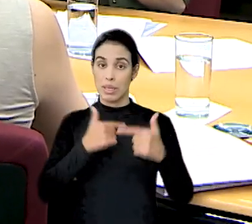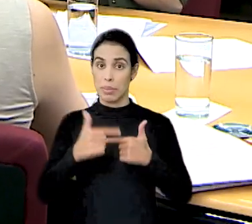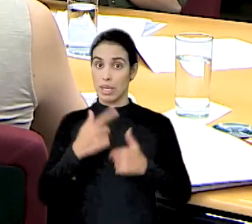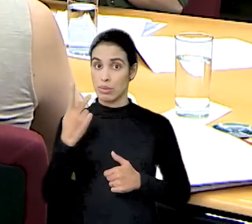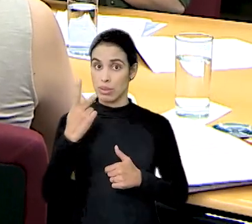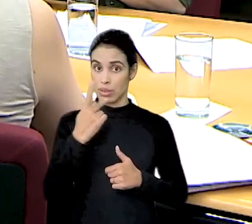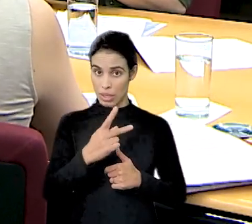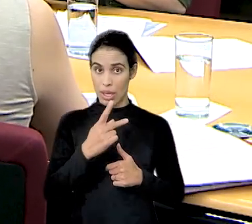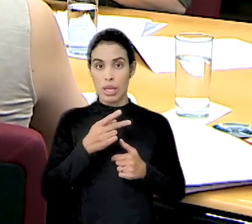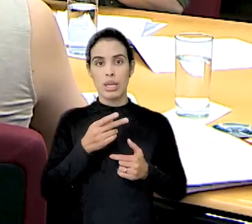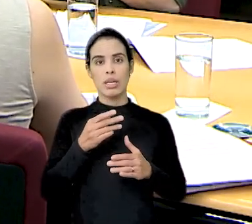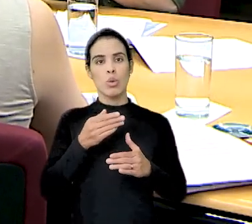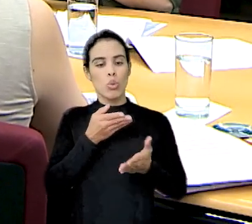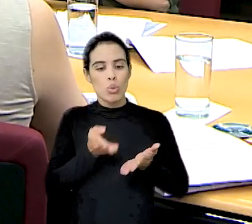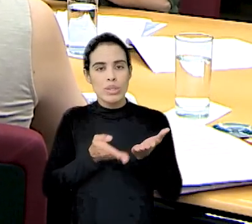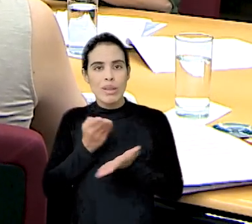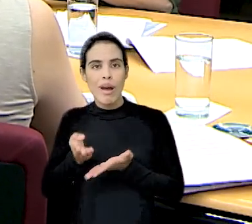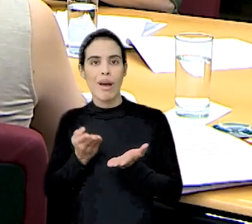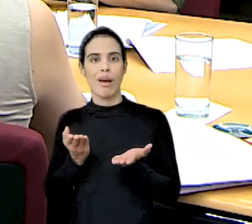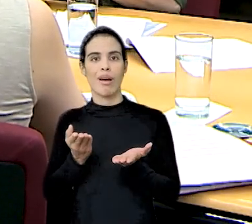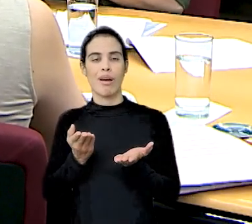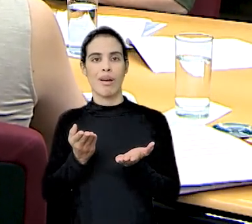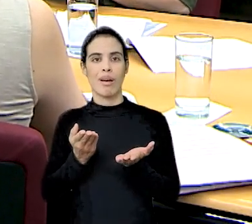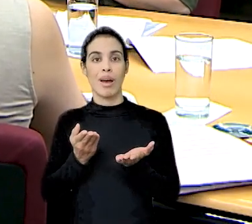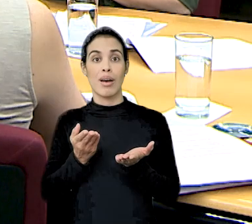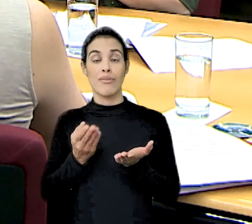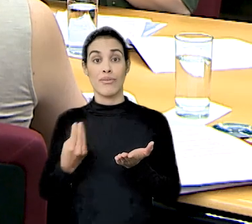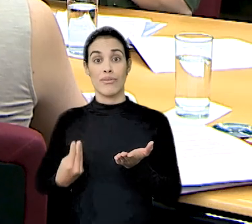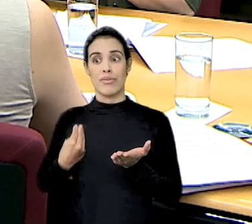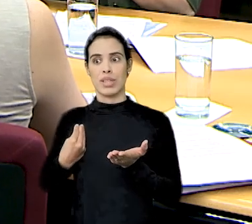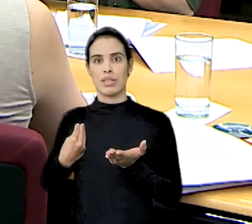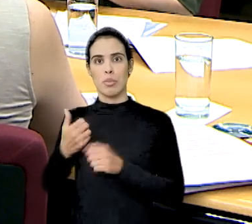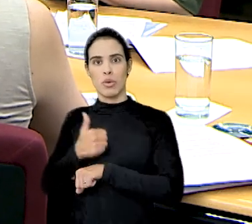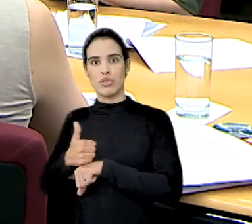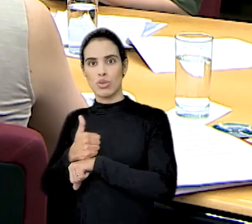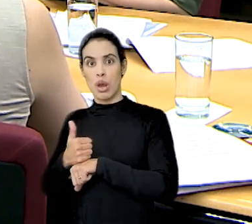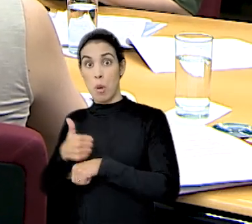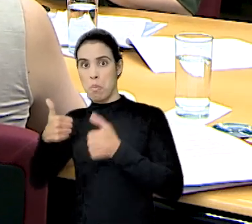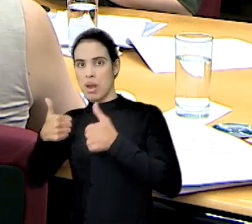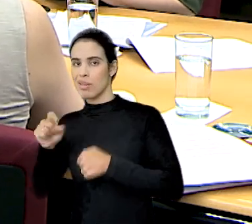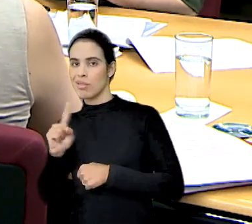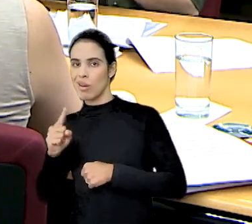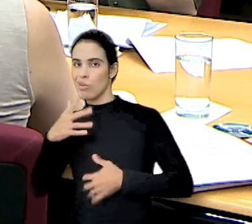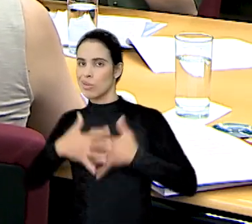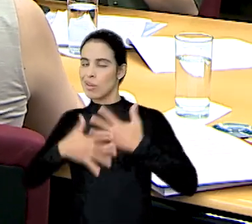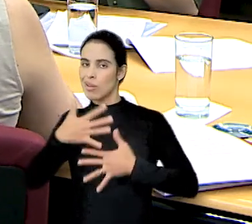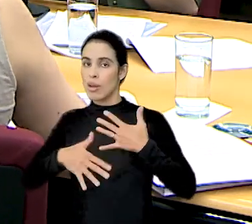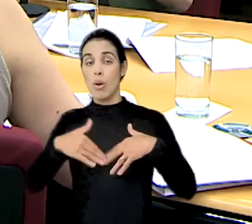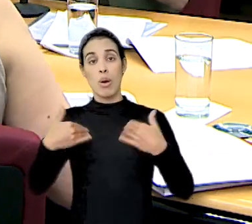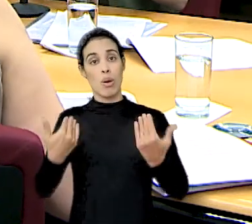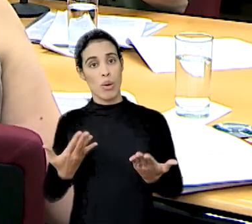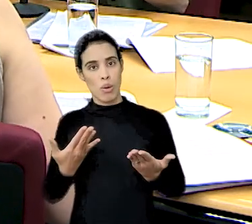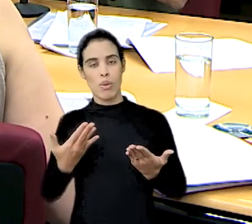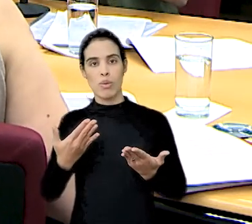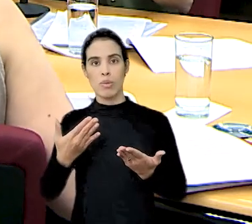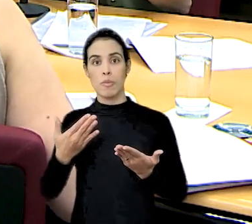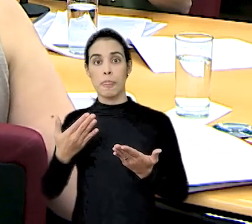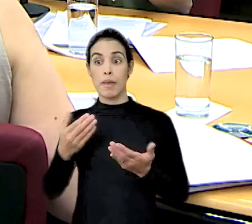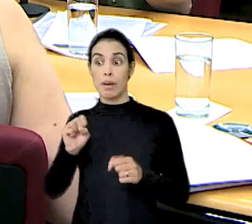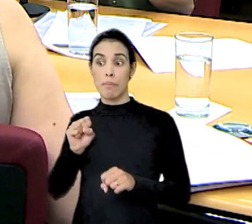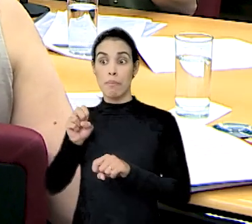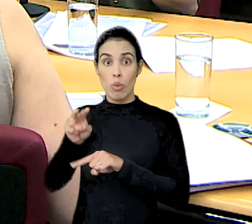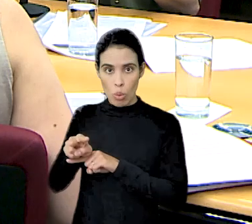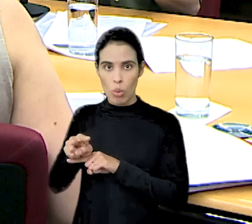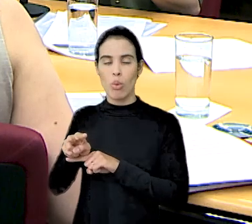atividades que elas desenvolvem no trabalho de cuidado dificultam a sua vida profissional, ou para ingressarem